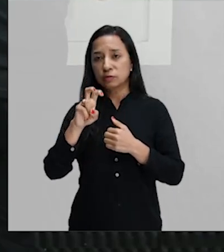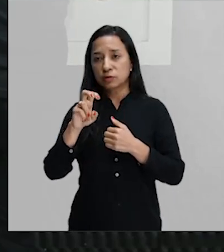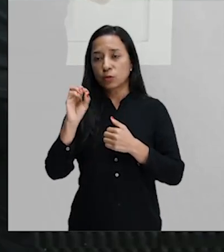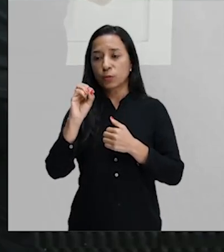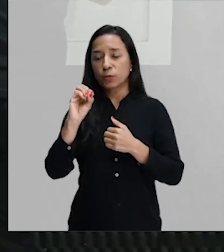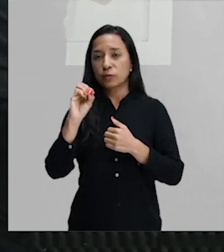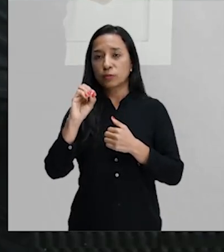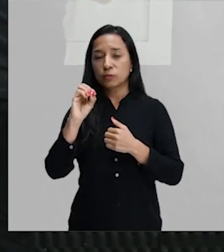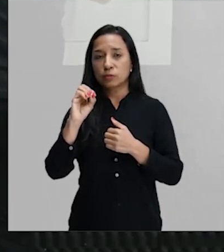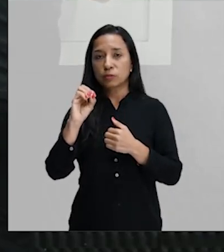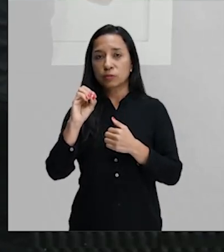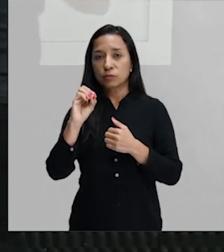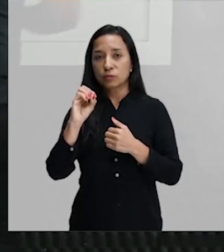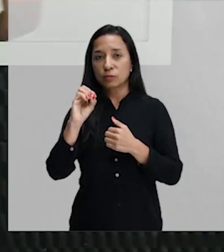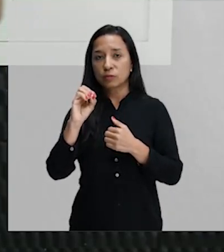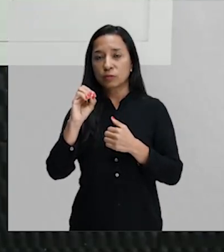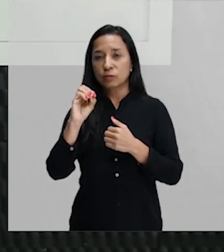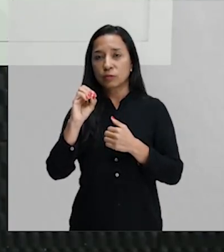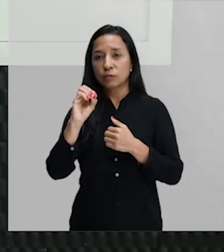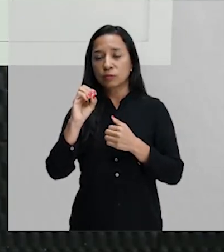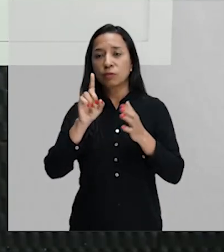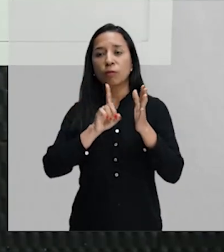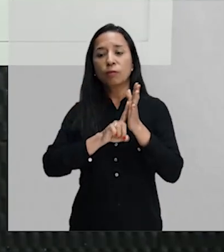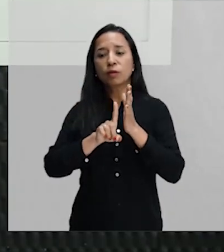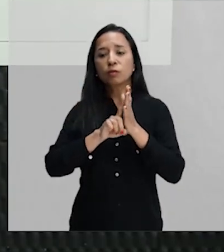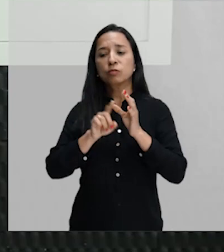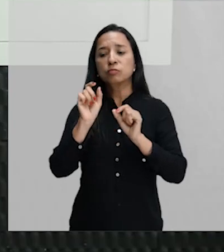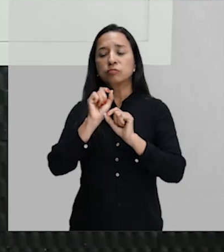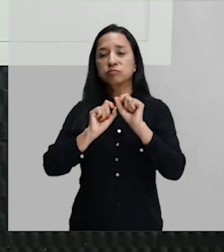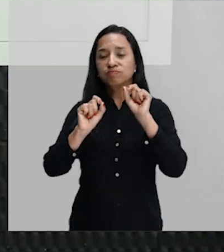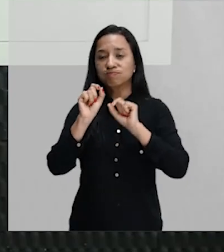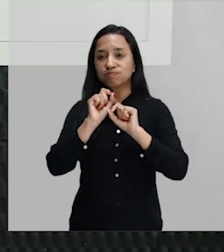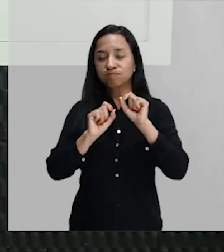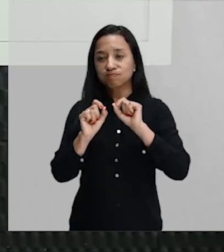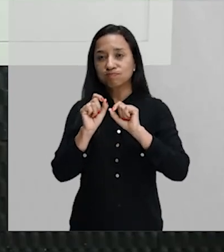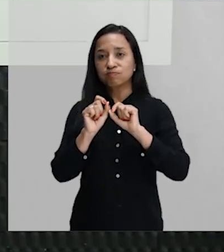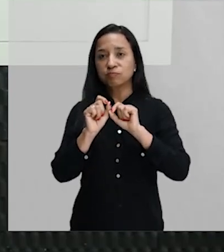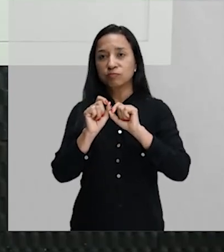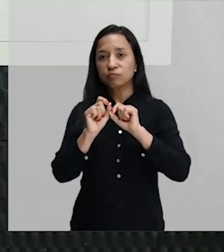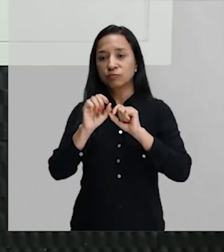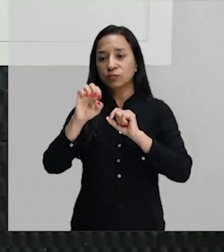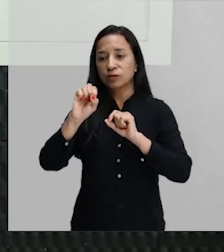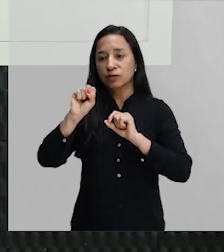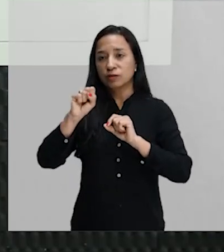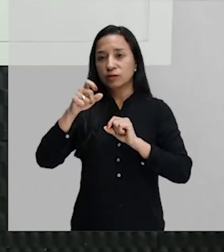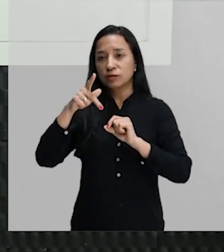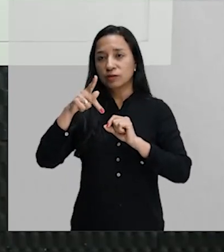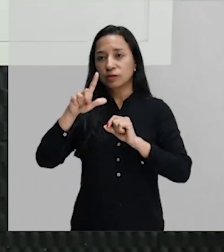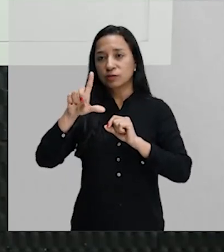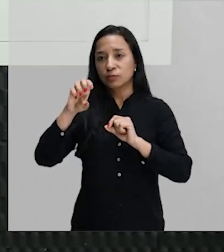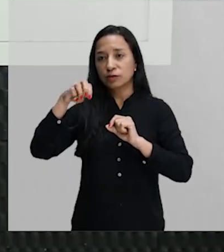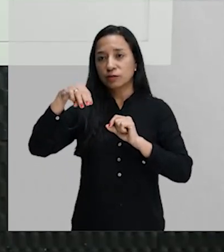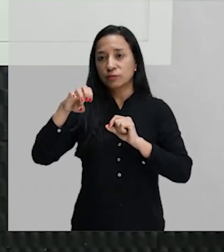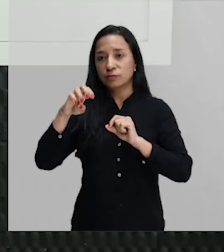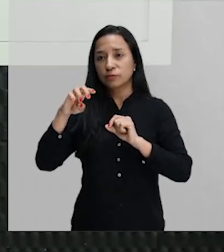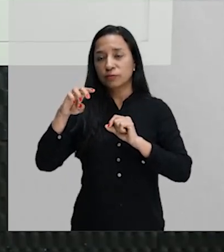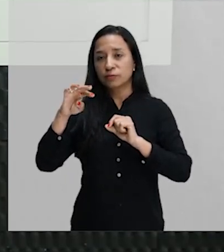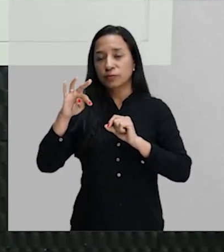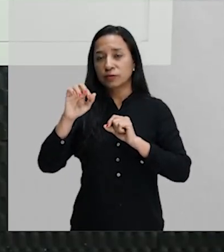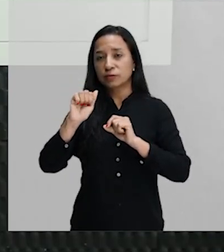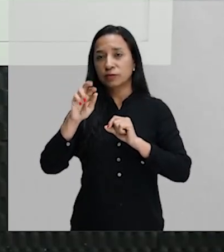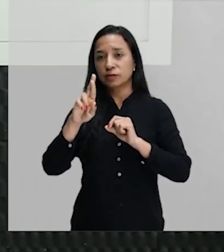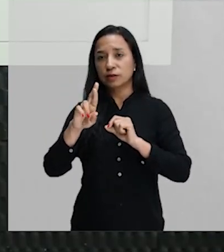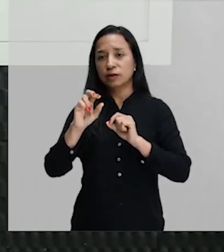graus. Aí eu pergunto para vocês, quem é o explementar de 225? Quem